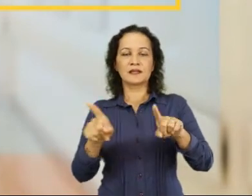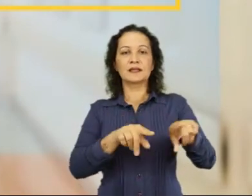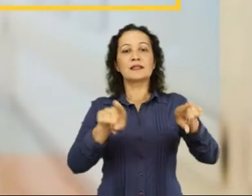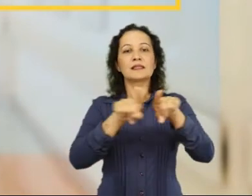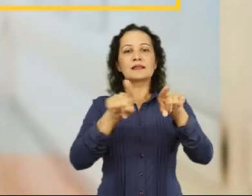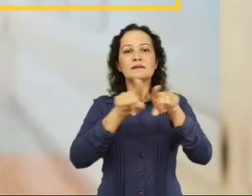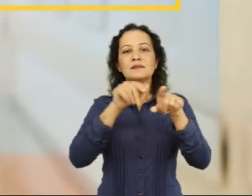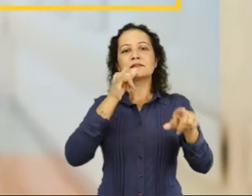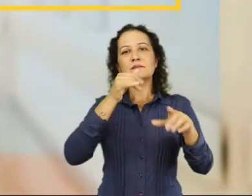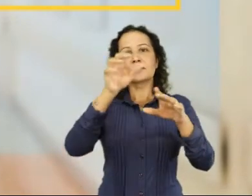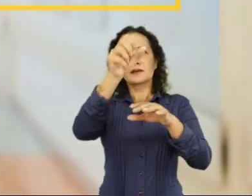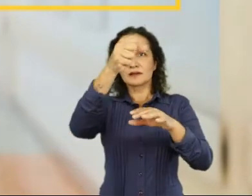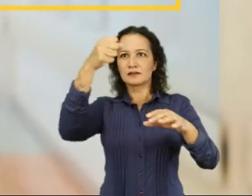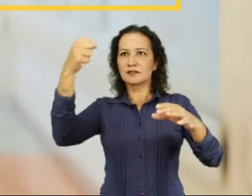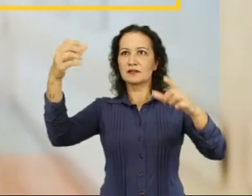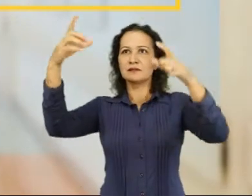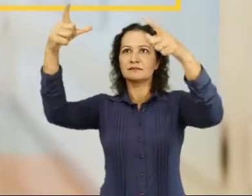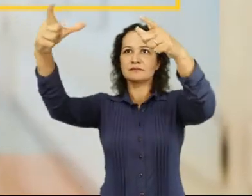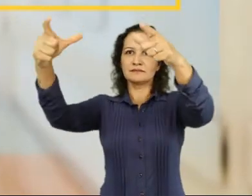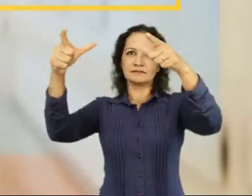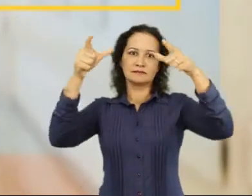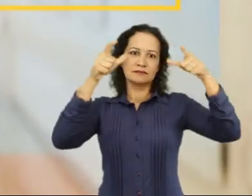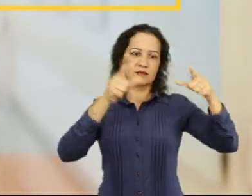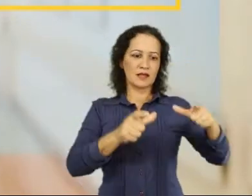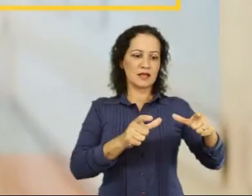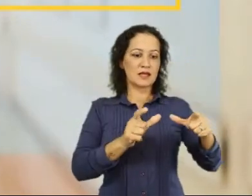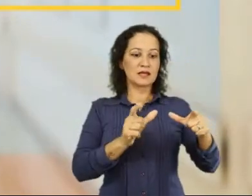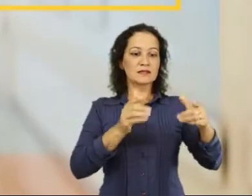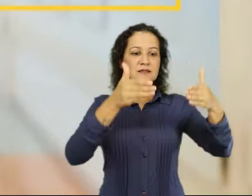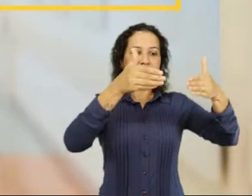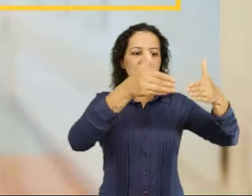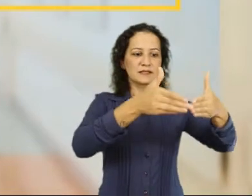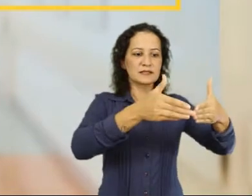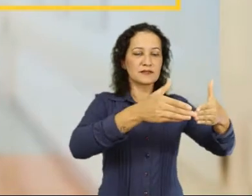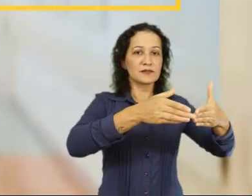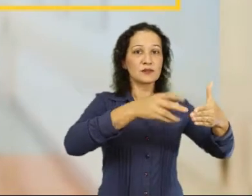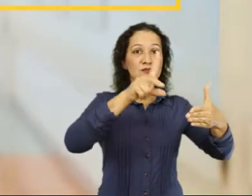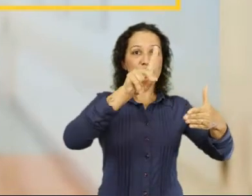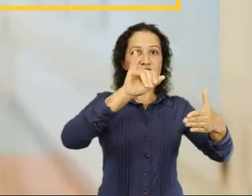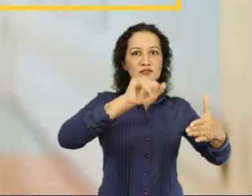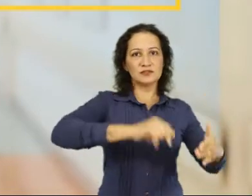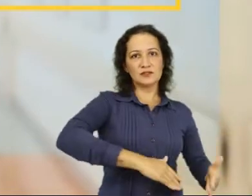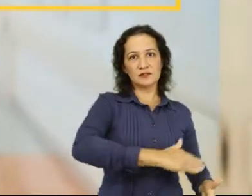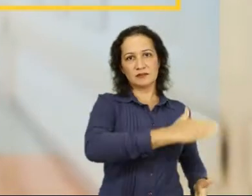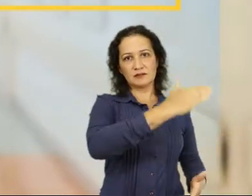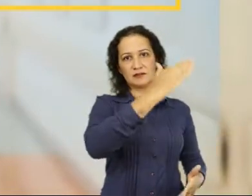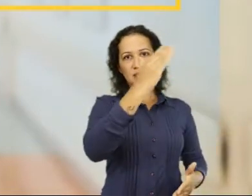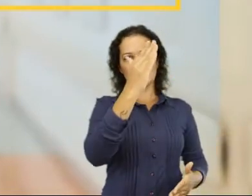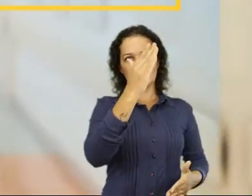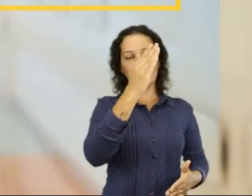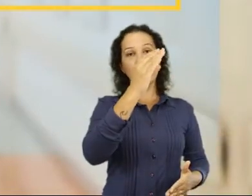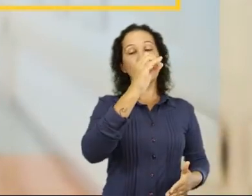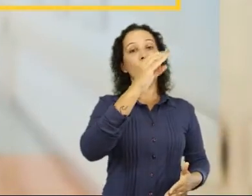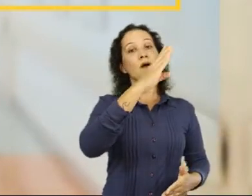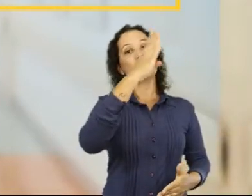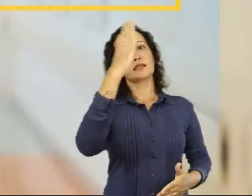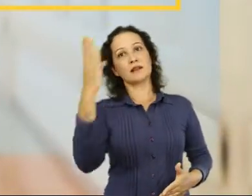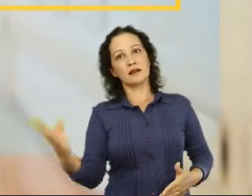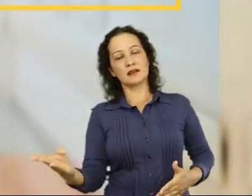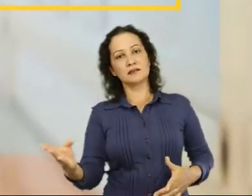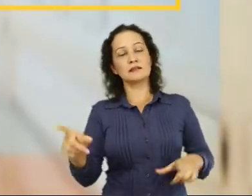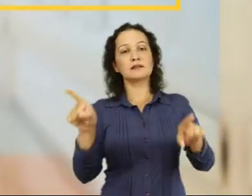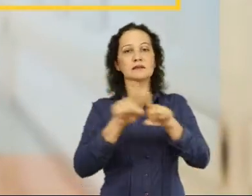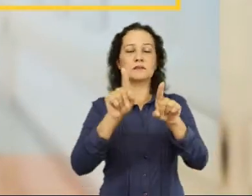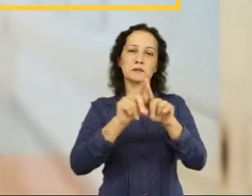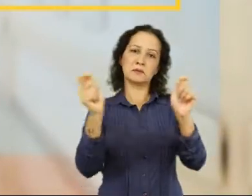de vacinas e diluentes necessárias para aquela jornada de trabalho. Isso pode ser feito por turno ou feito também